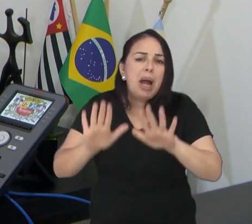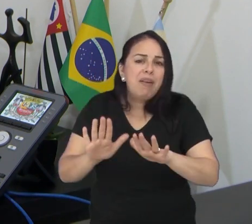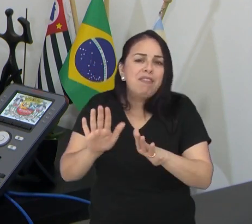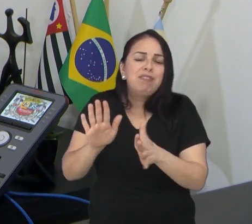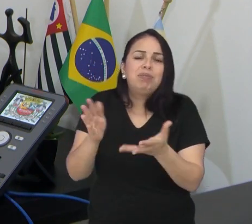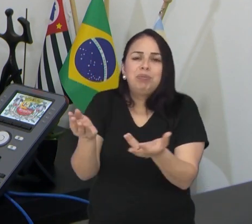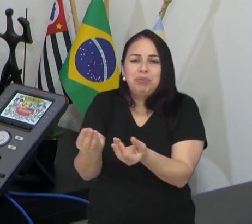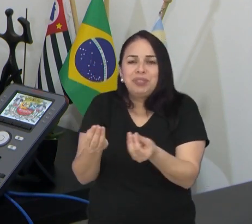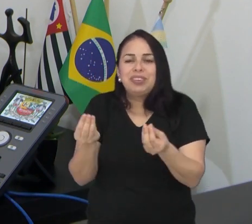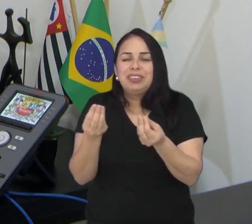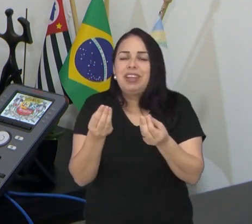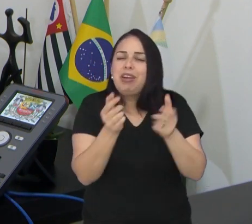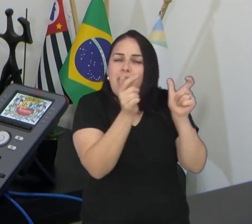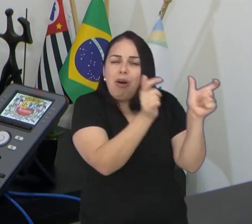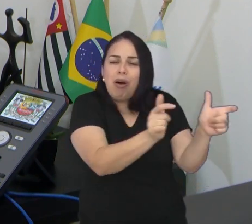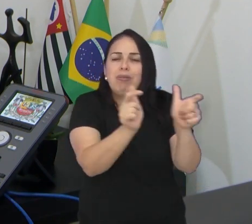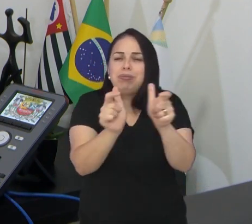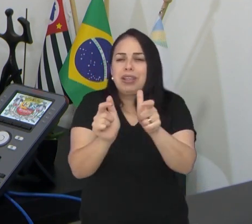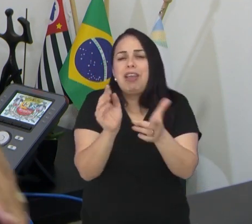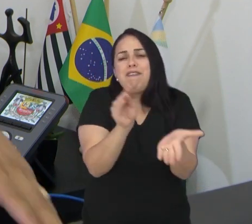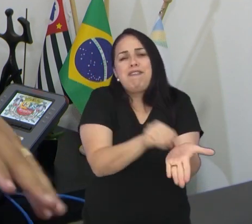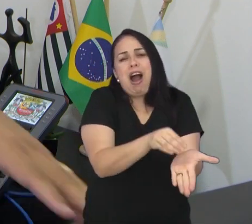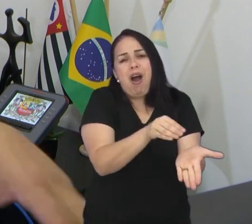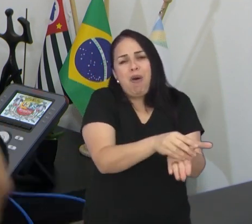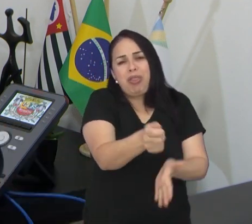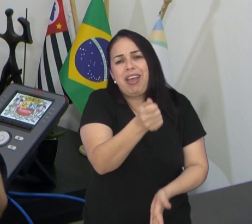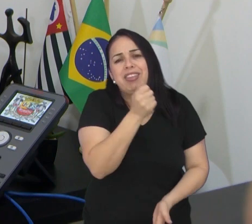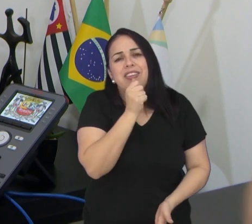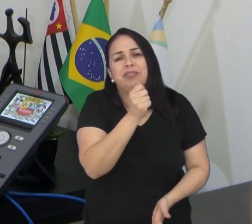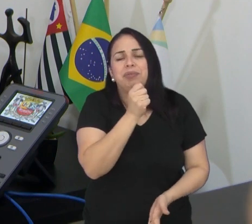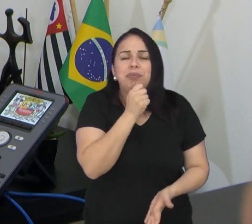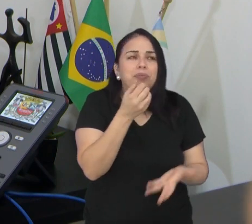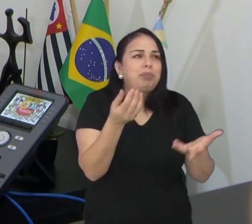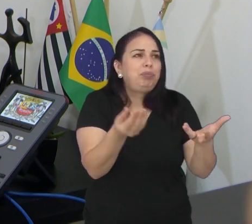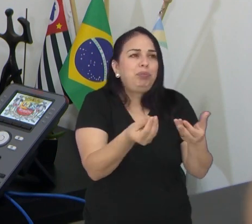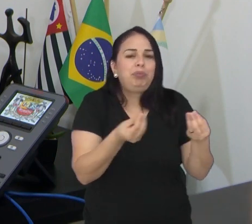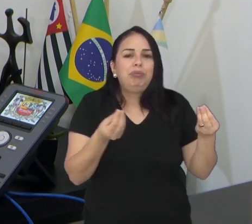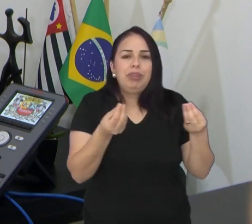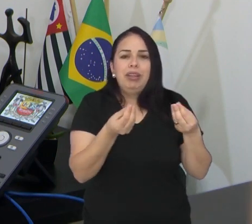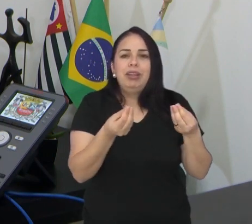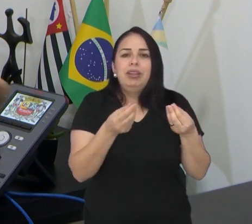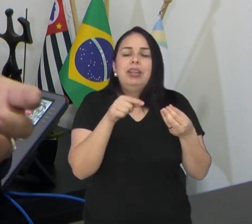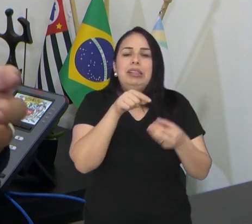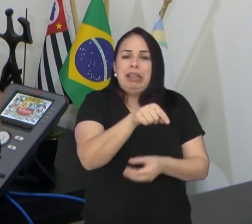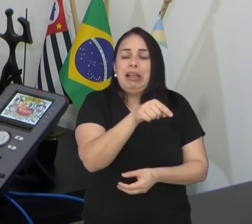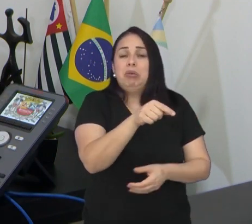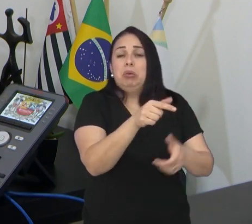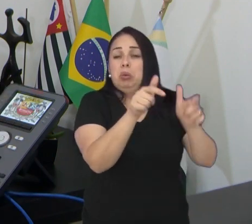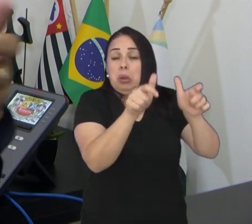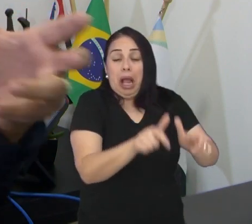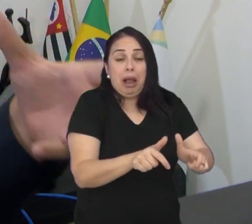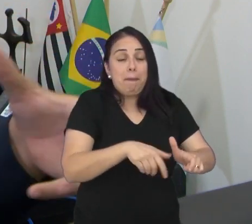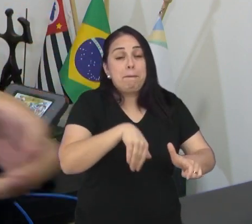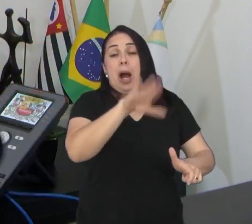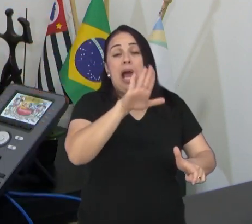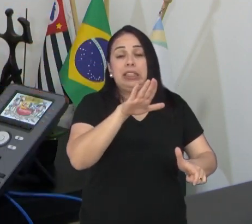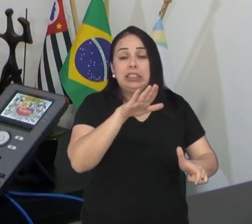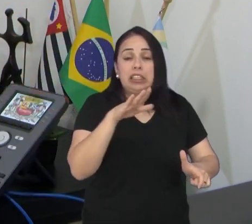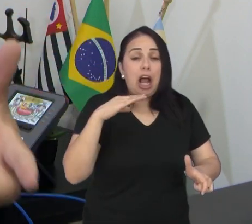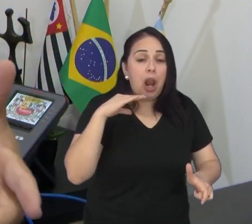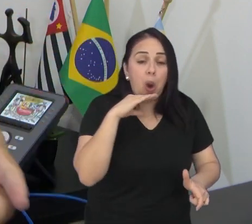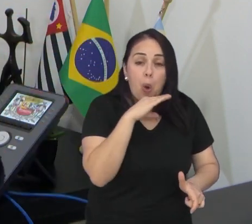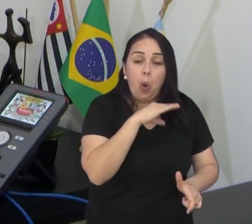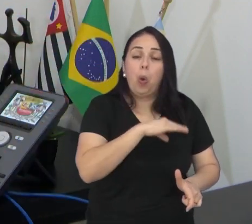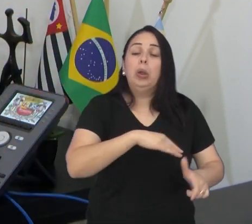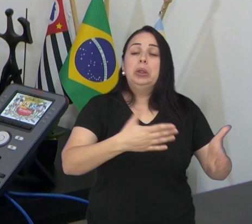bastante arborizada, porém ainda nós temos ainda algumas regiões que tem ali uma onda de calor